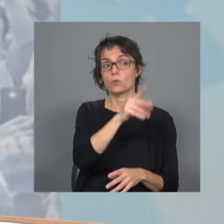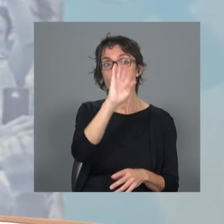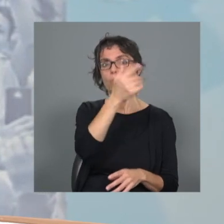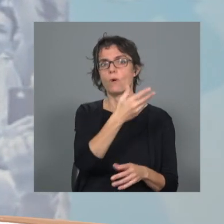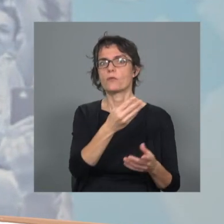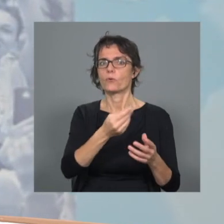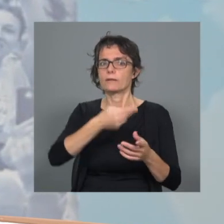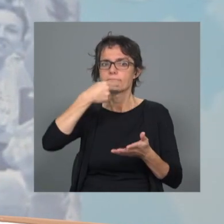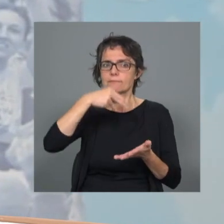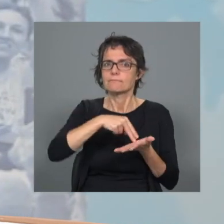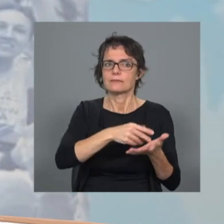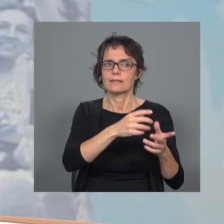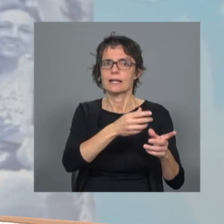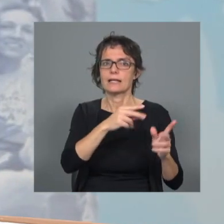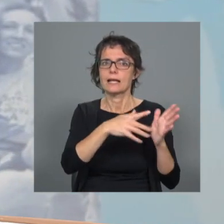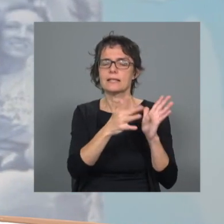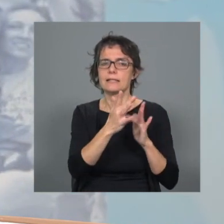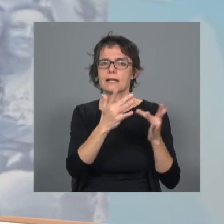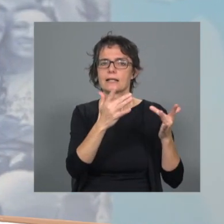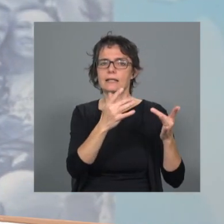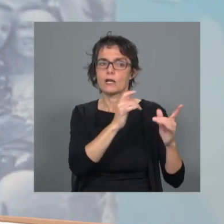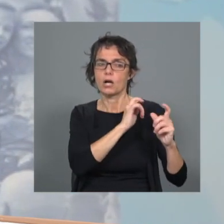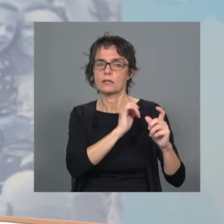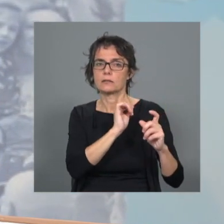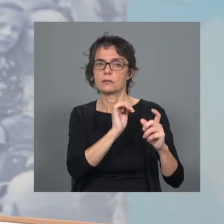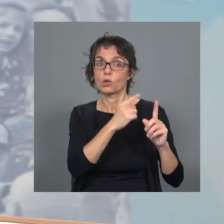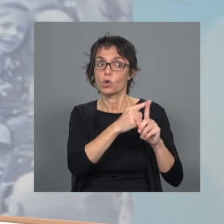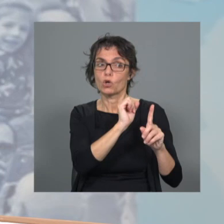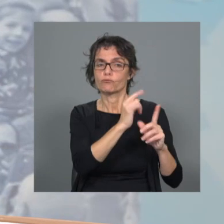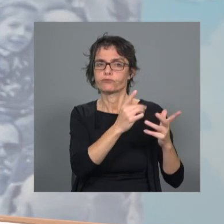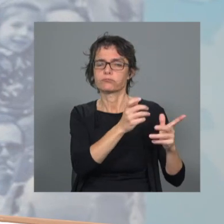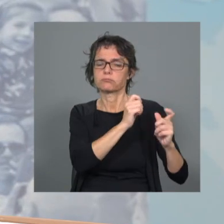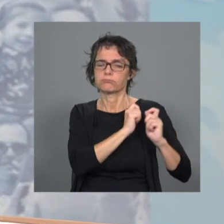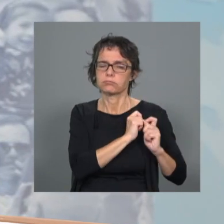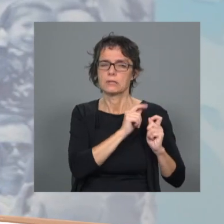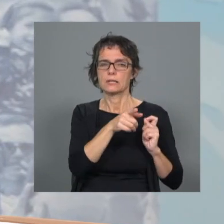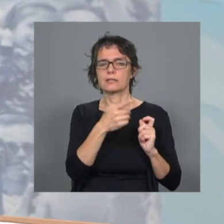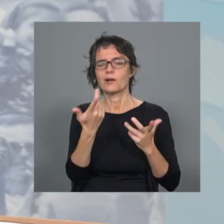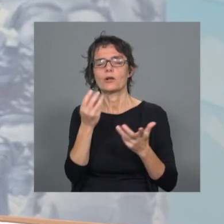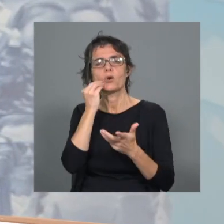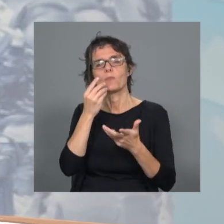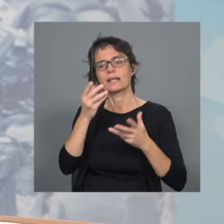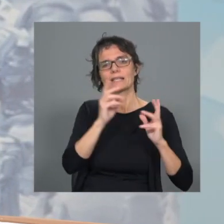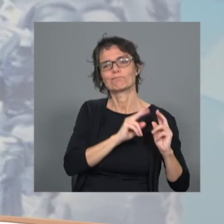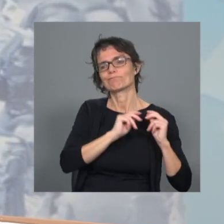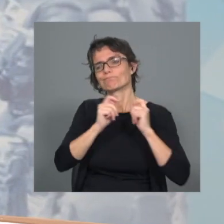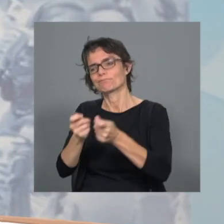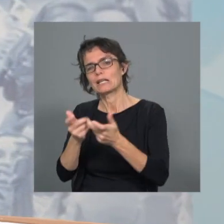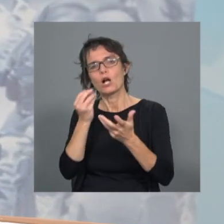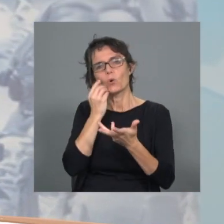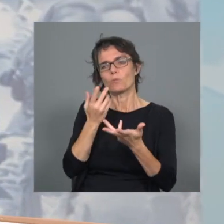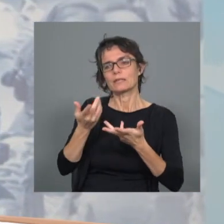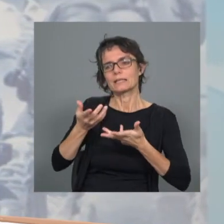De que forma é que vão trabalhando também com esta nova geração esta sensibilidade aos símbolos, eles terem a